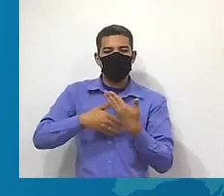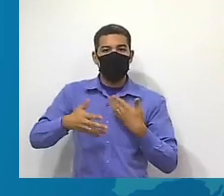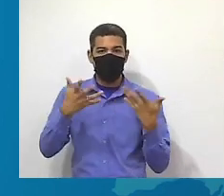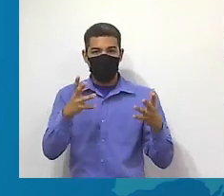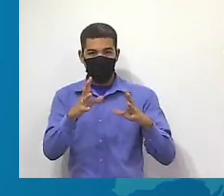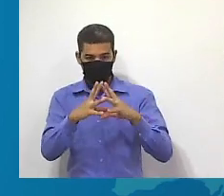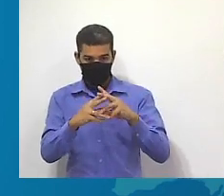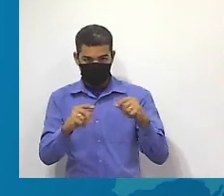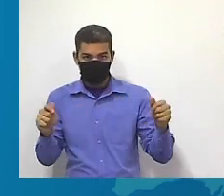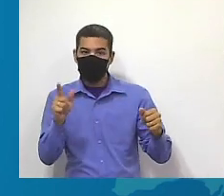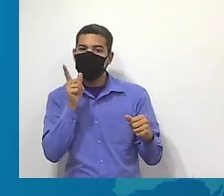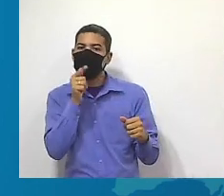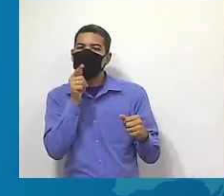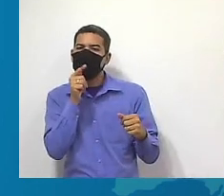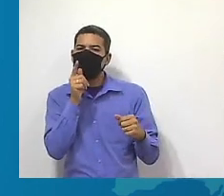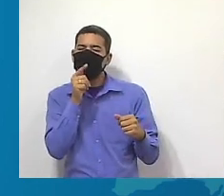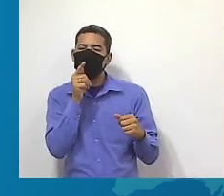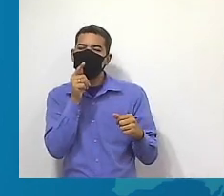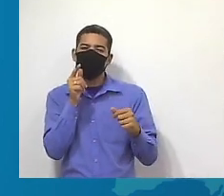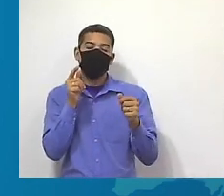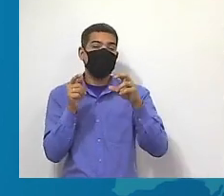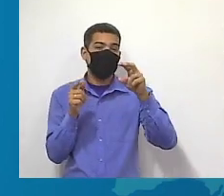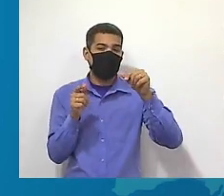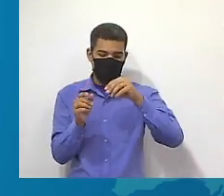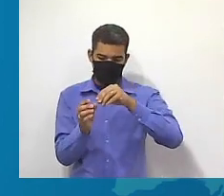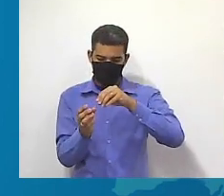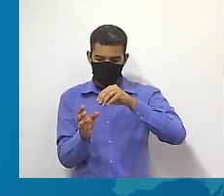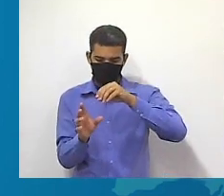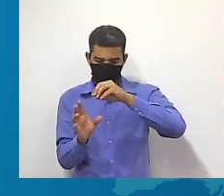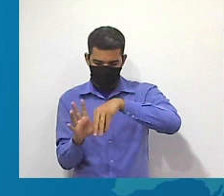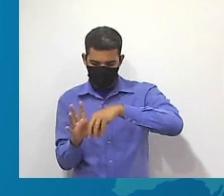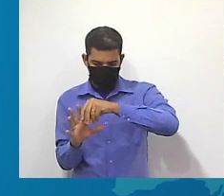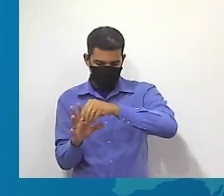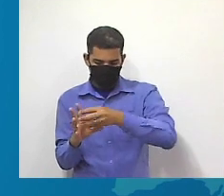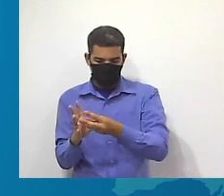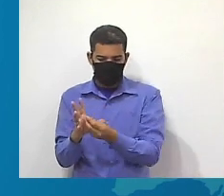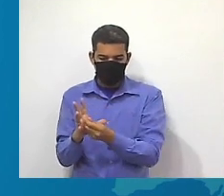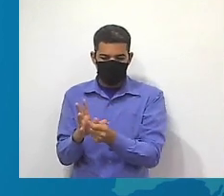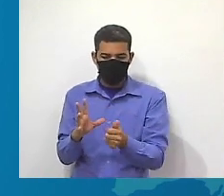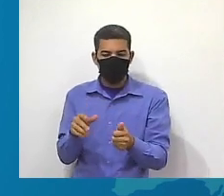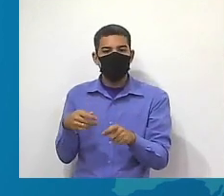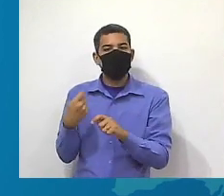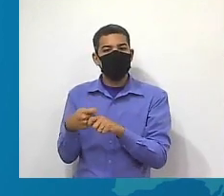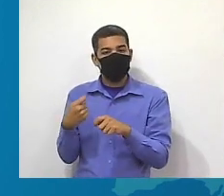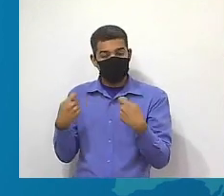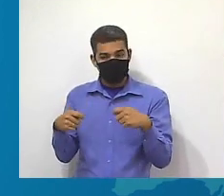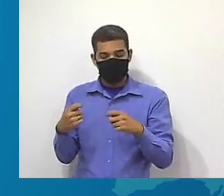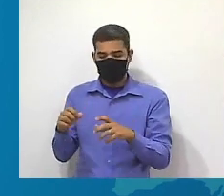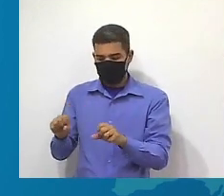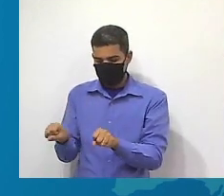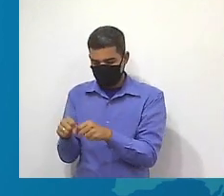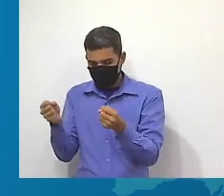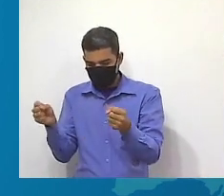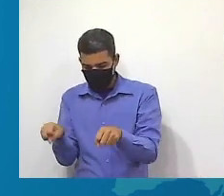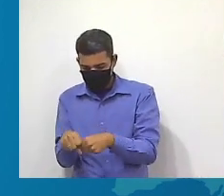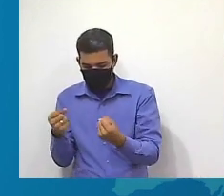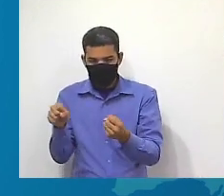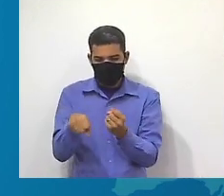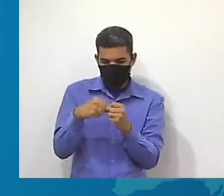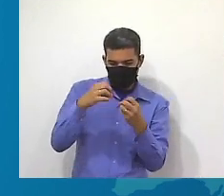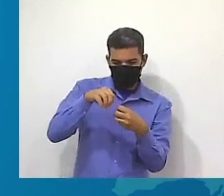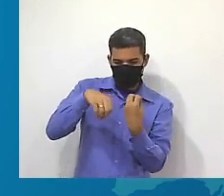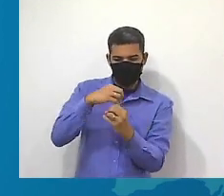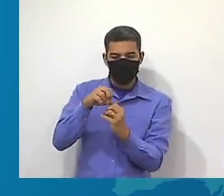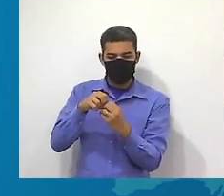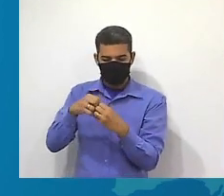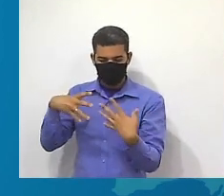dissolver um sal na água, eu preciso quebrar algumas dessas interações para colocar o sal para interagir com essa água. Esse